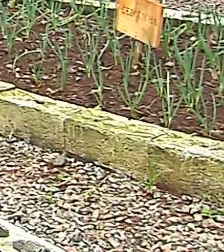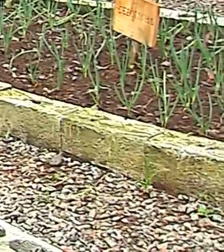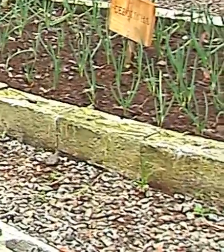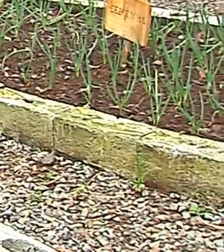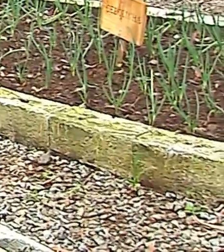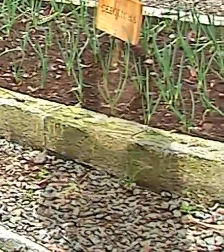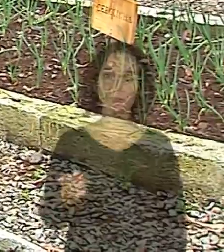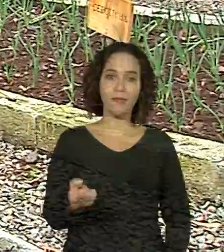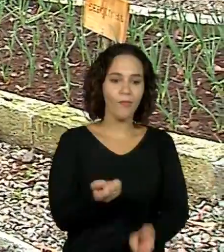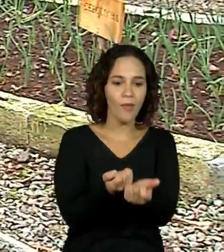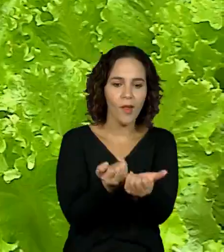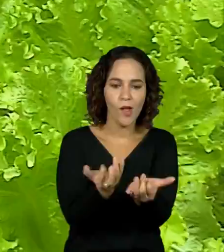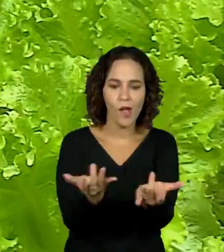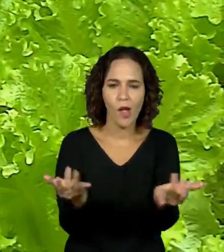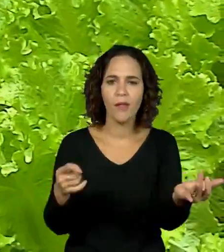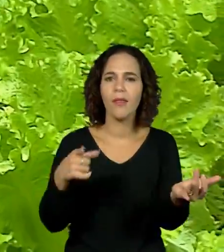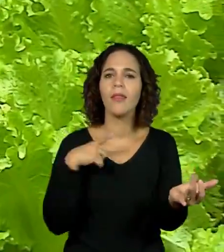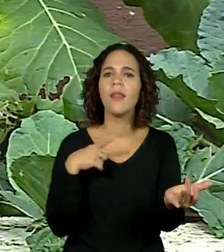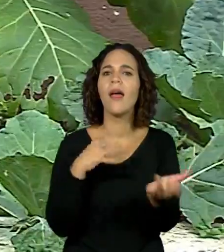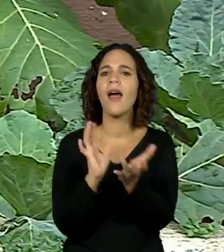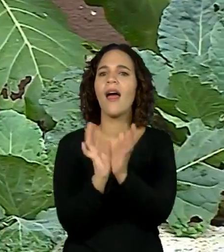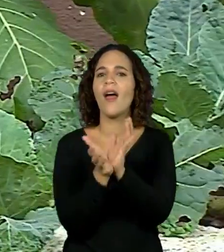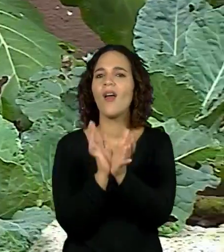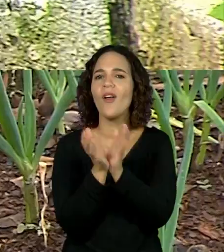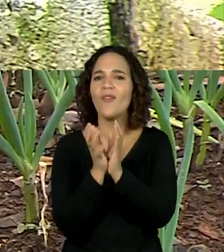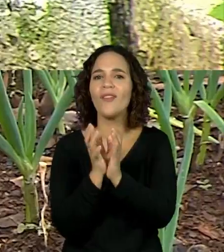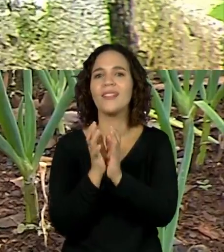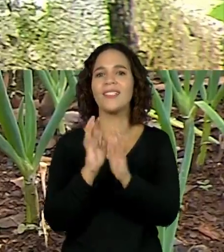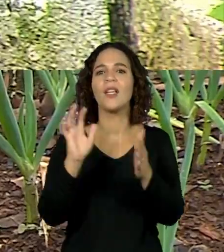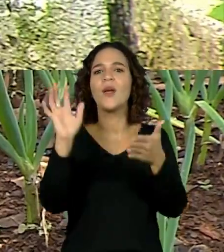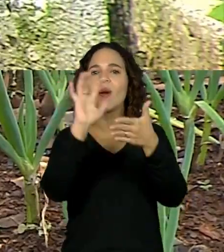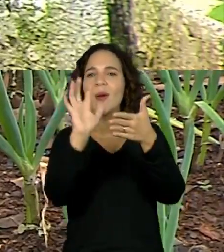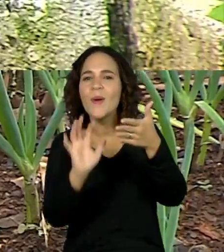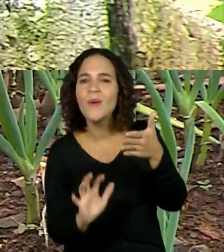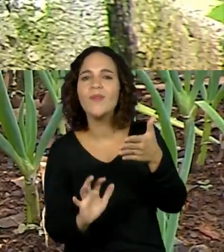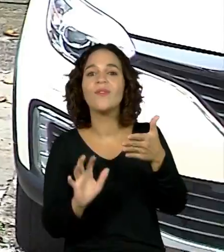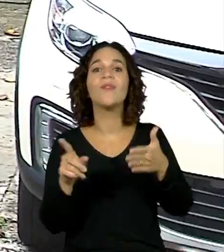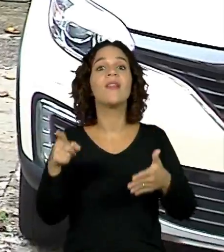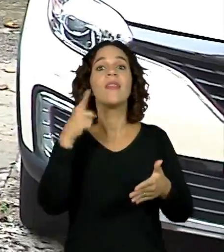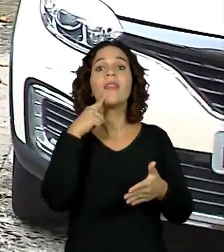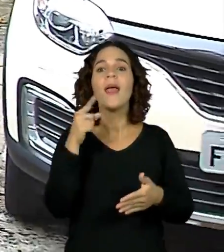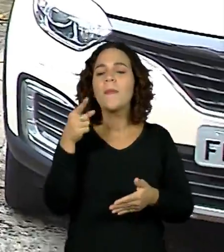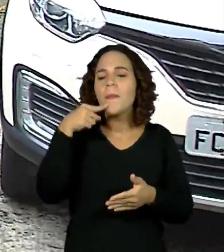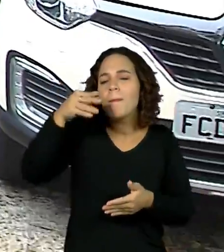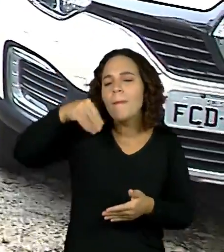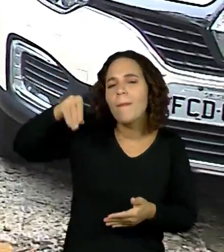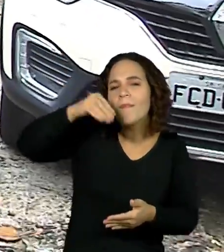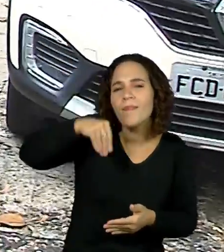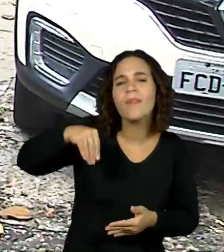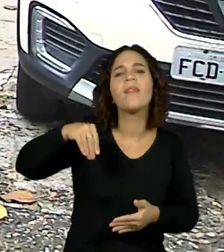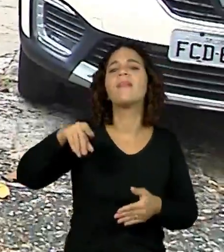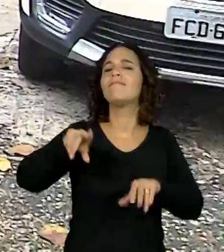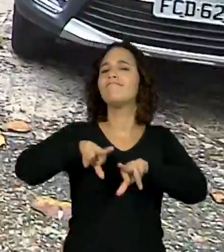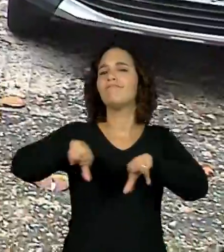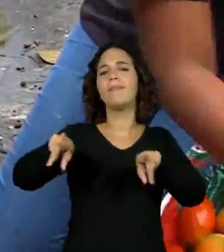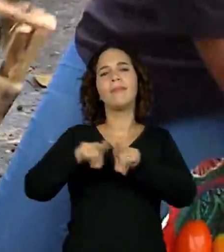Uma horta que produz alface, couve, vários temperos e solidariedade.